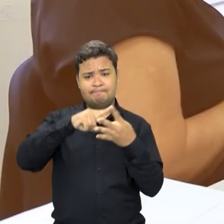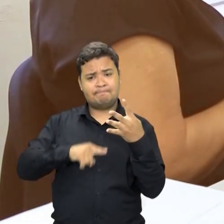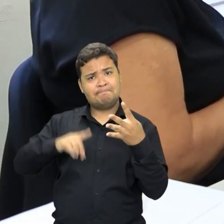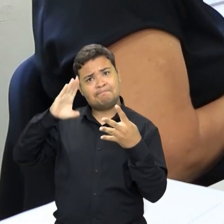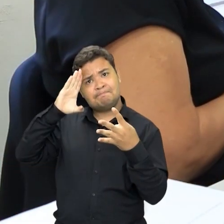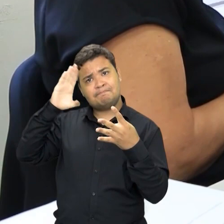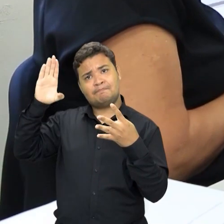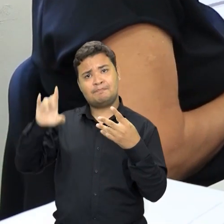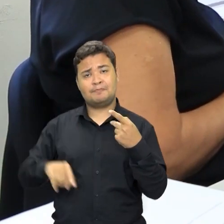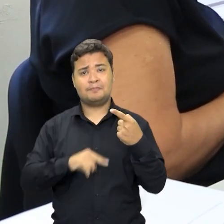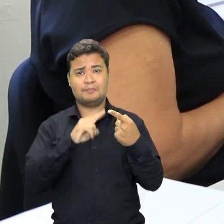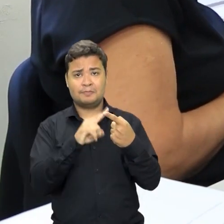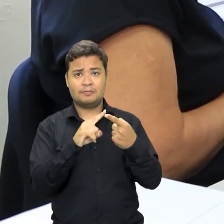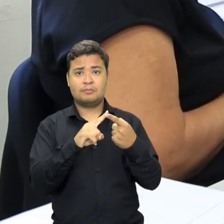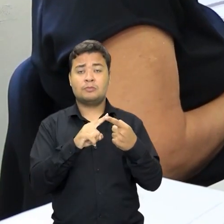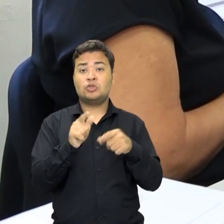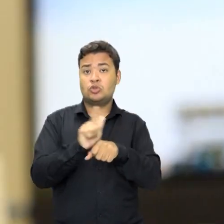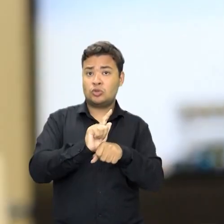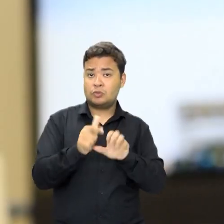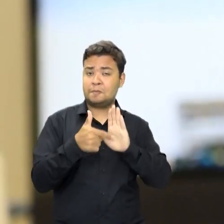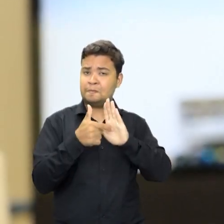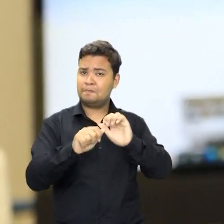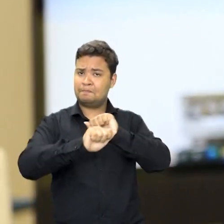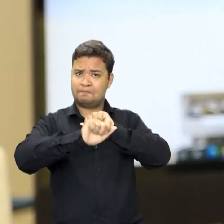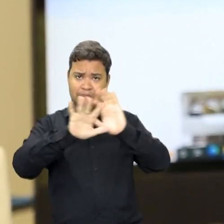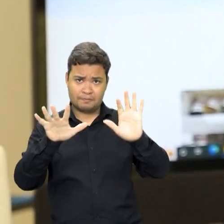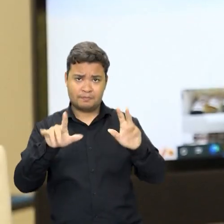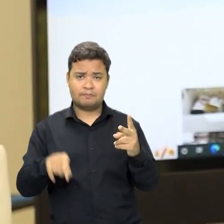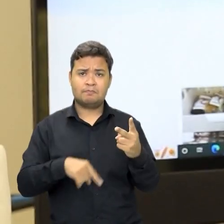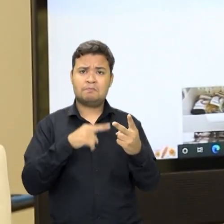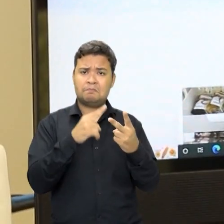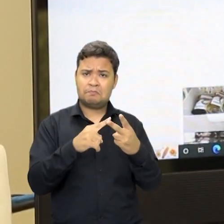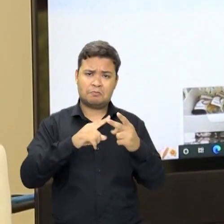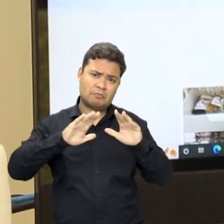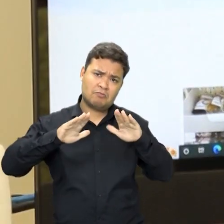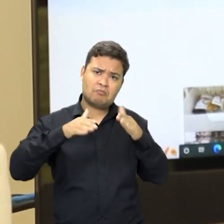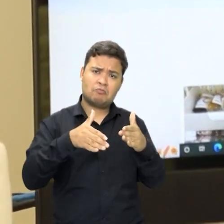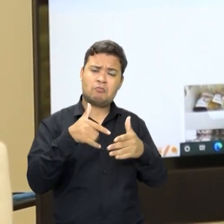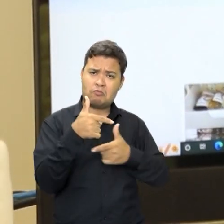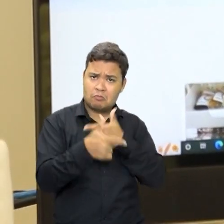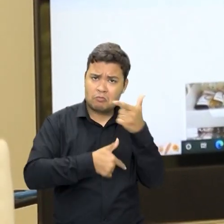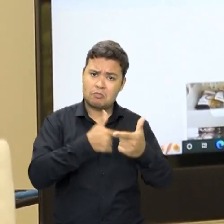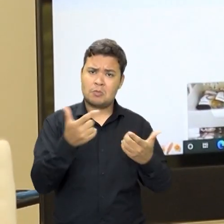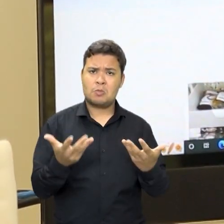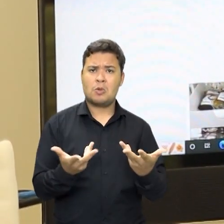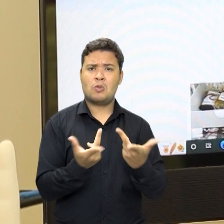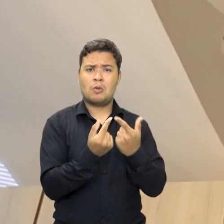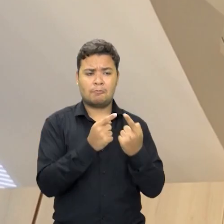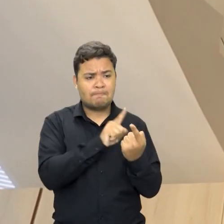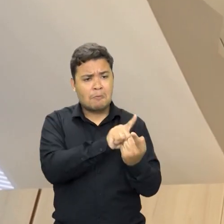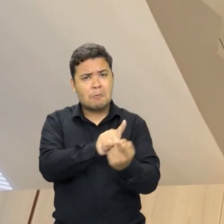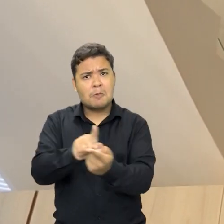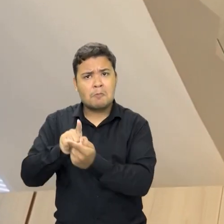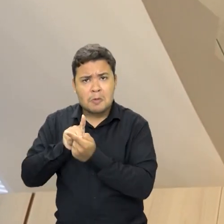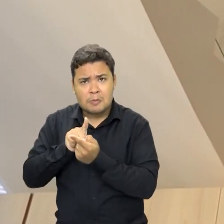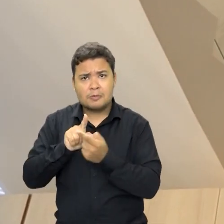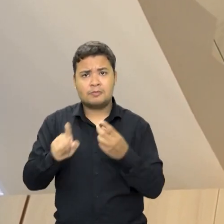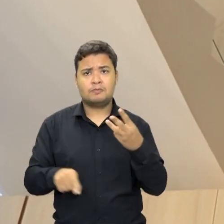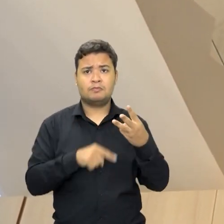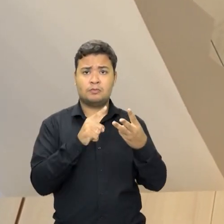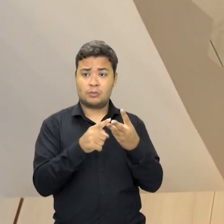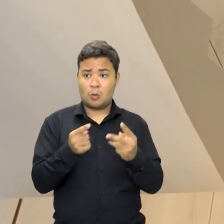baseado em 4 pilares: transparência da gestão, total comprometimento com a qualidade dos serviços